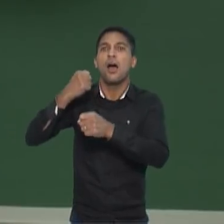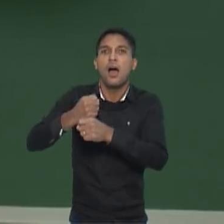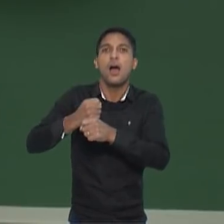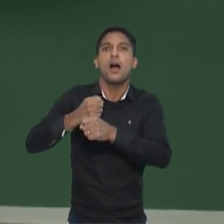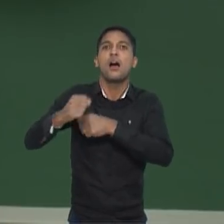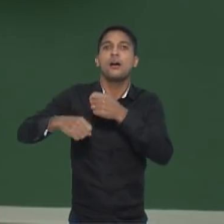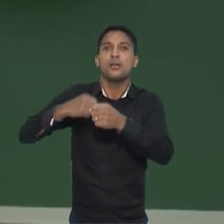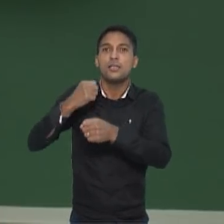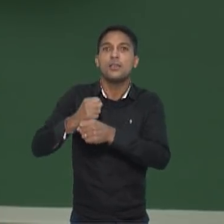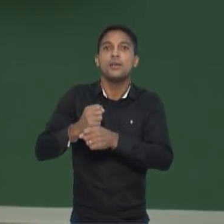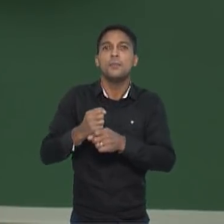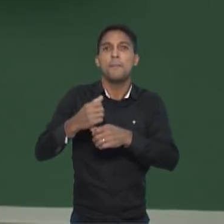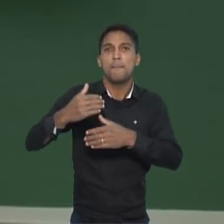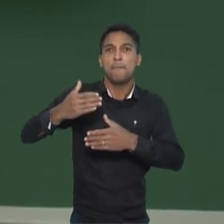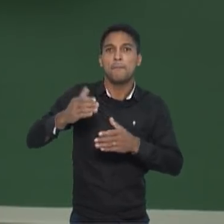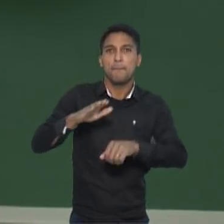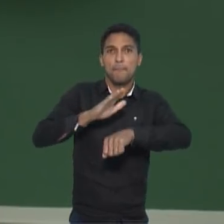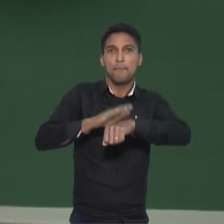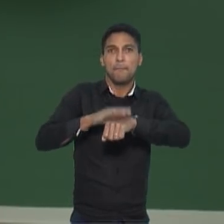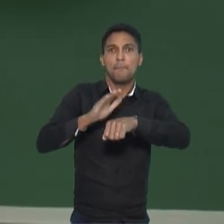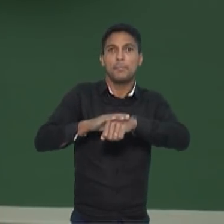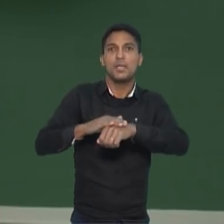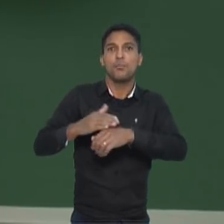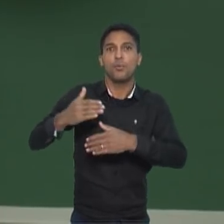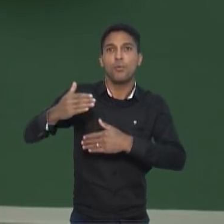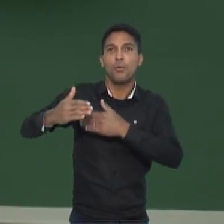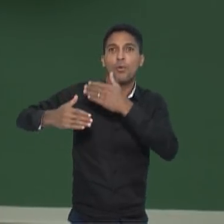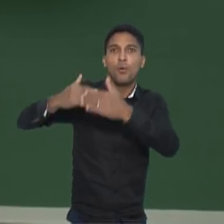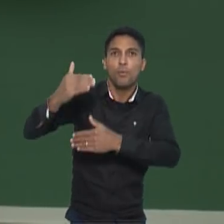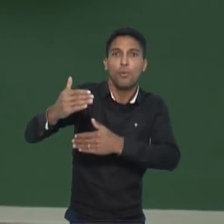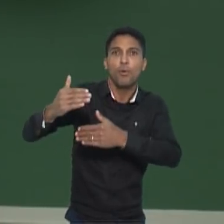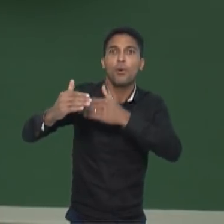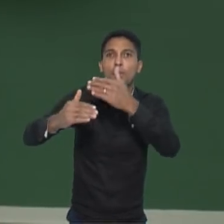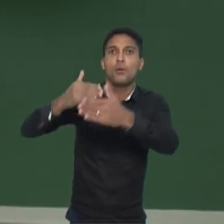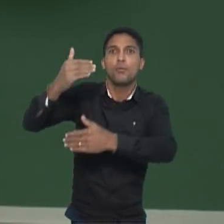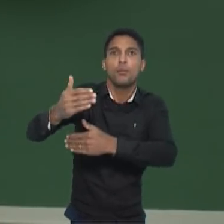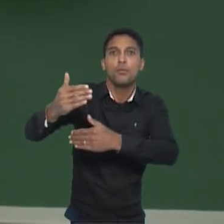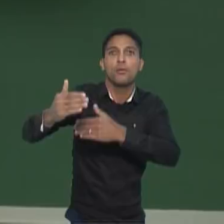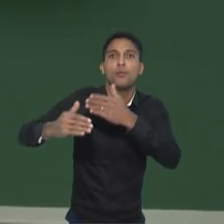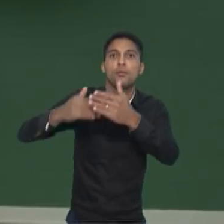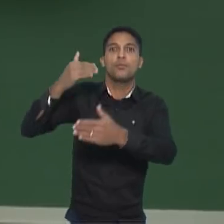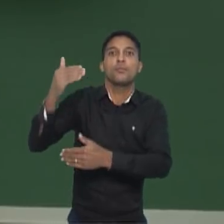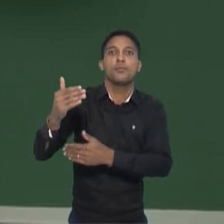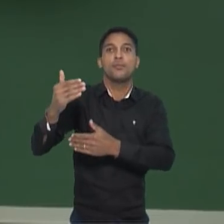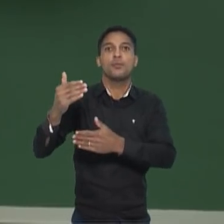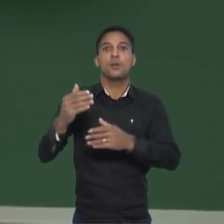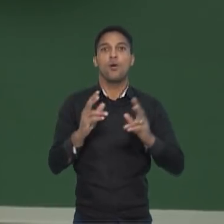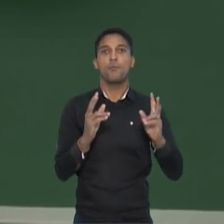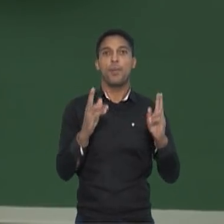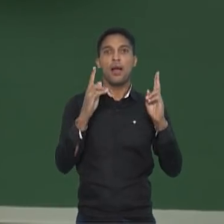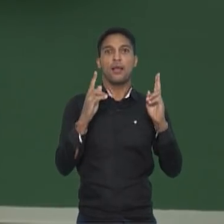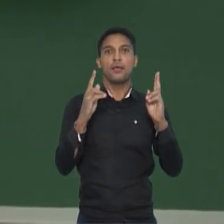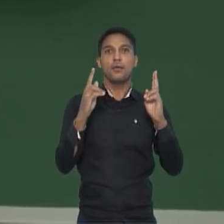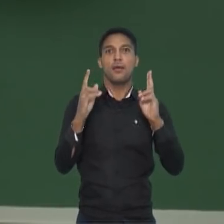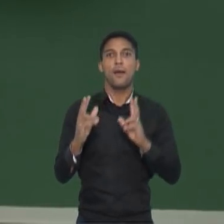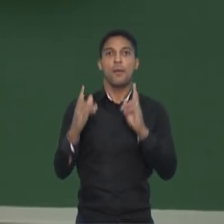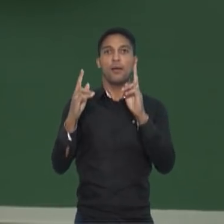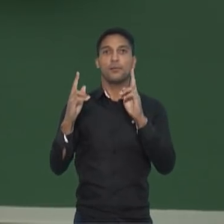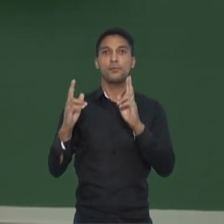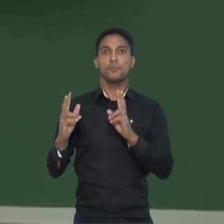E é interessante que, mesmo sendo disperso e fragmentado, acaba tendo muito